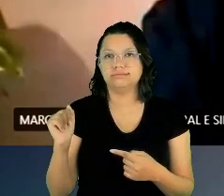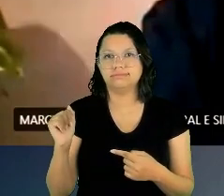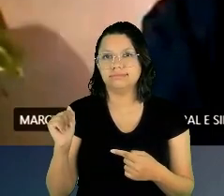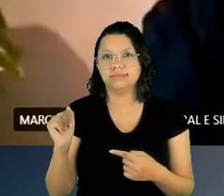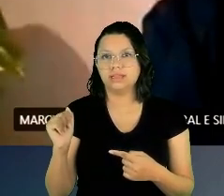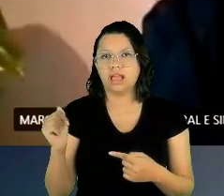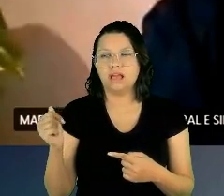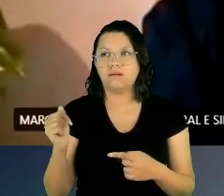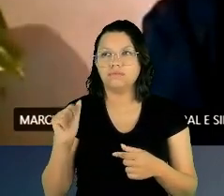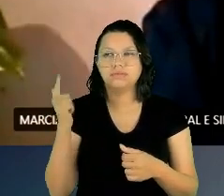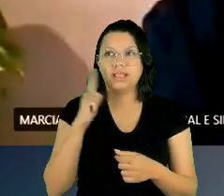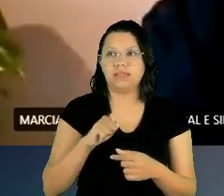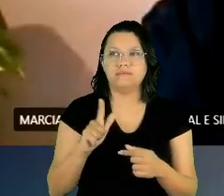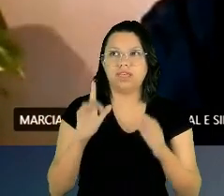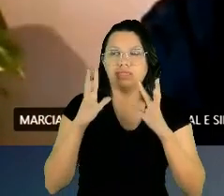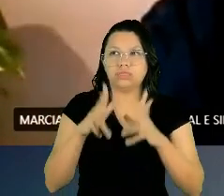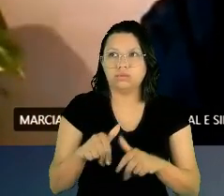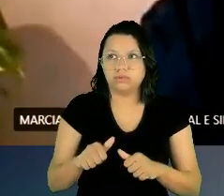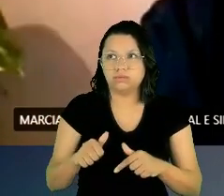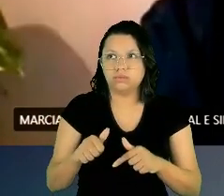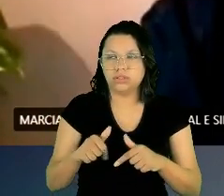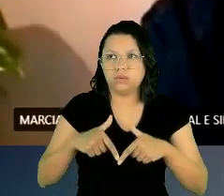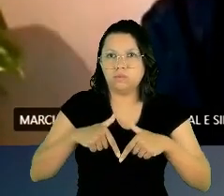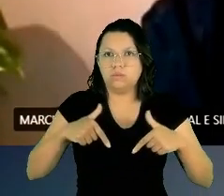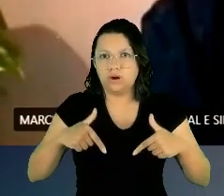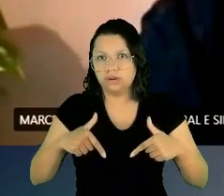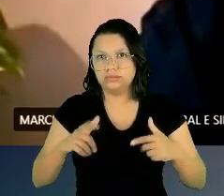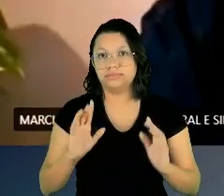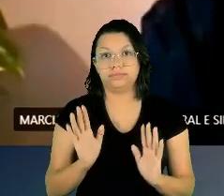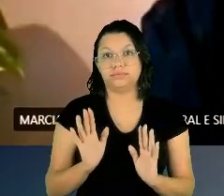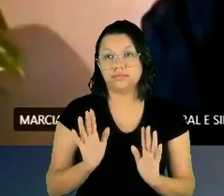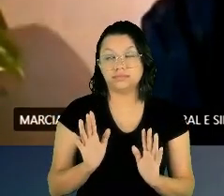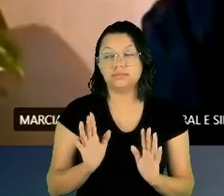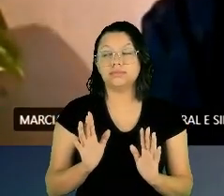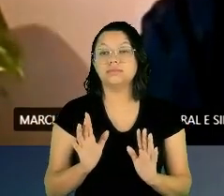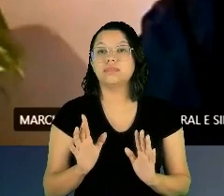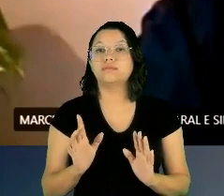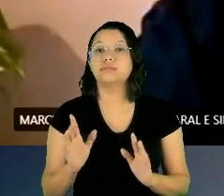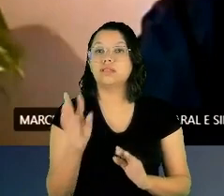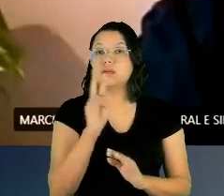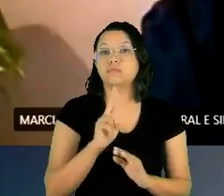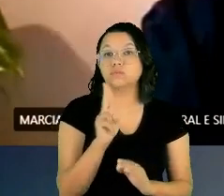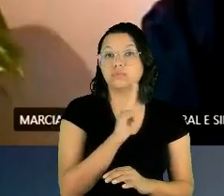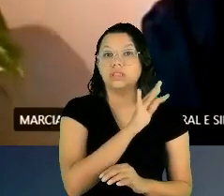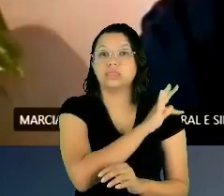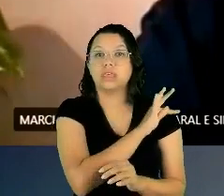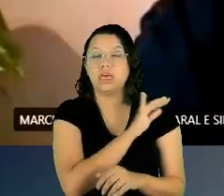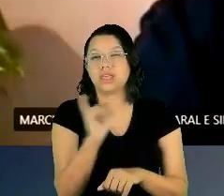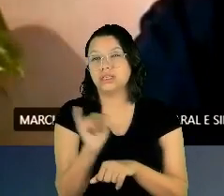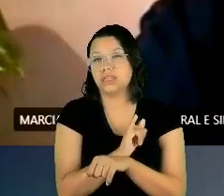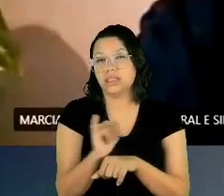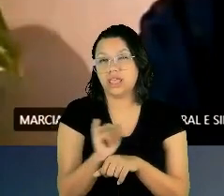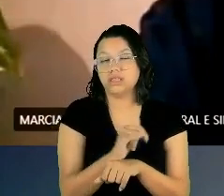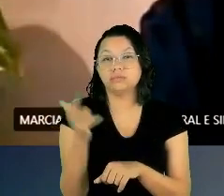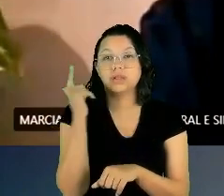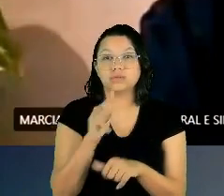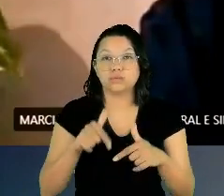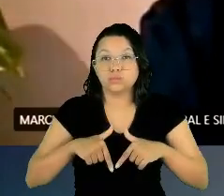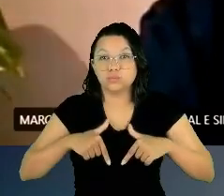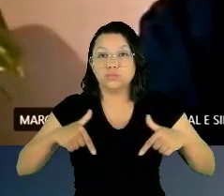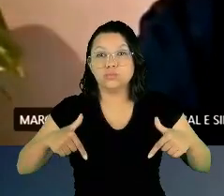está isento de viés totalmente. Você reduz viés usando estratégias técnicas para que